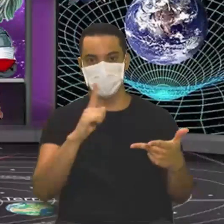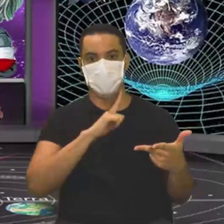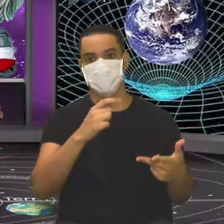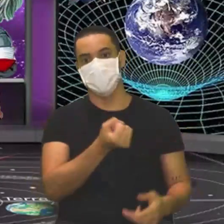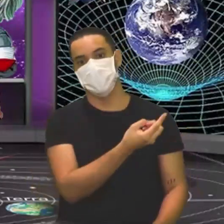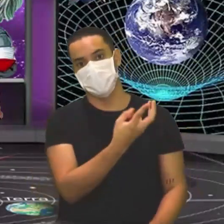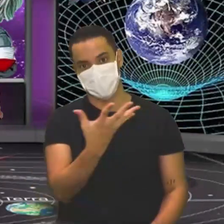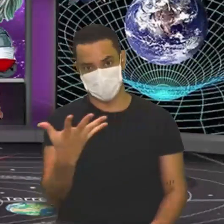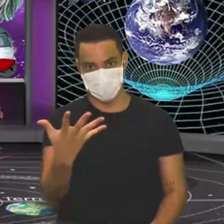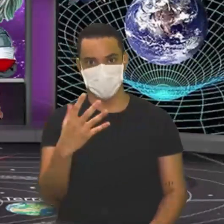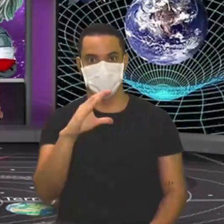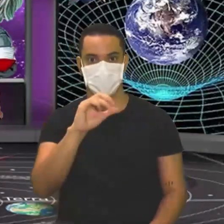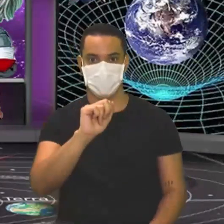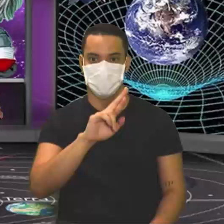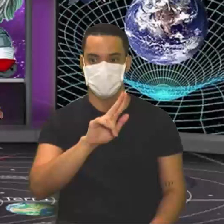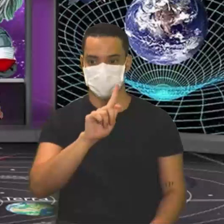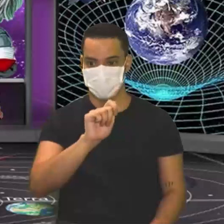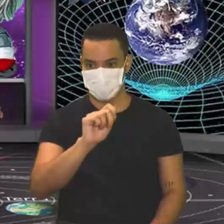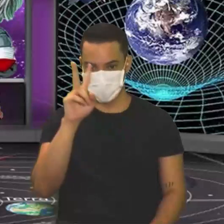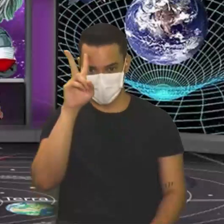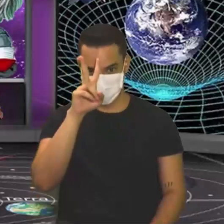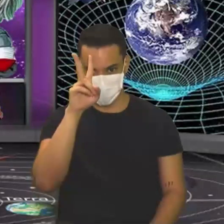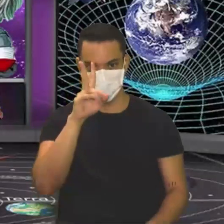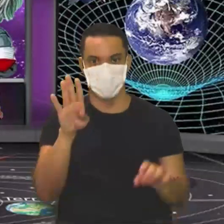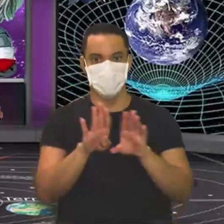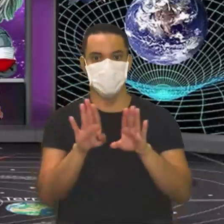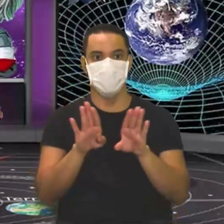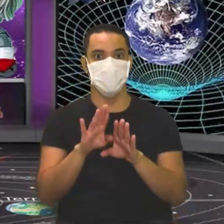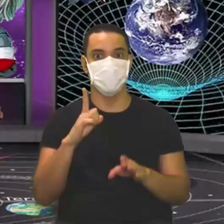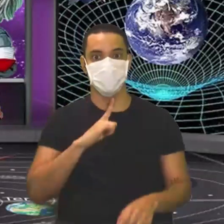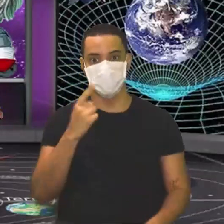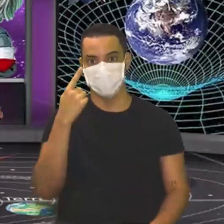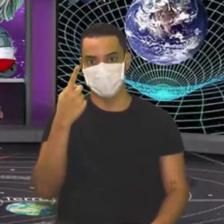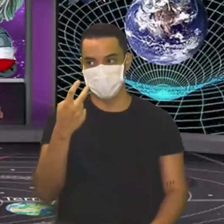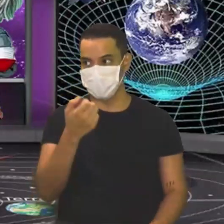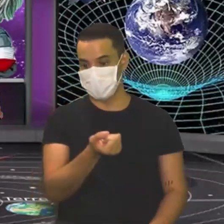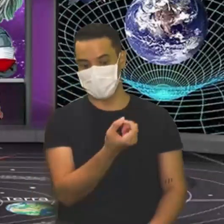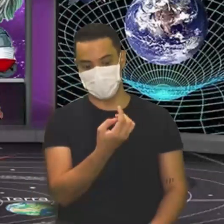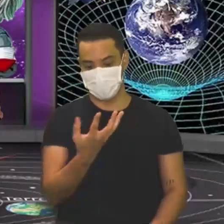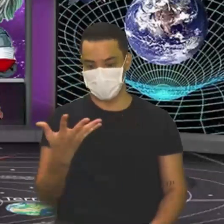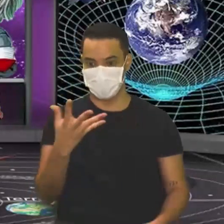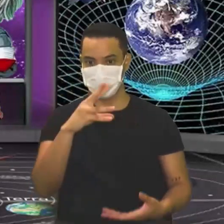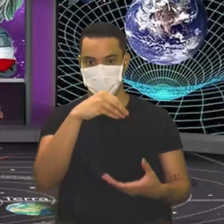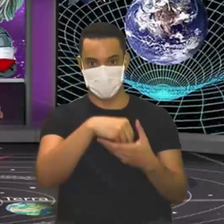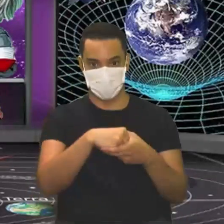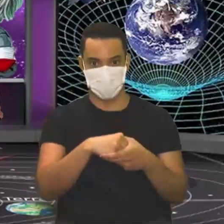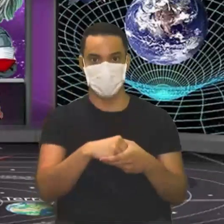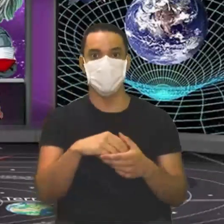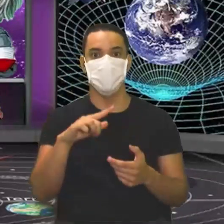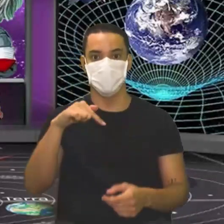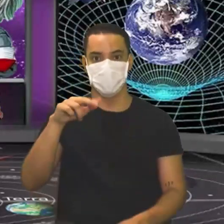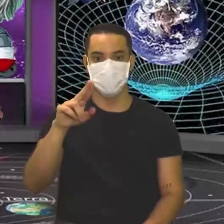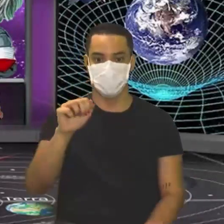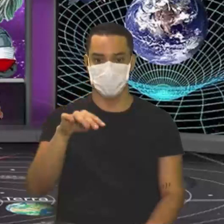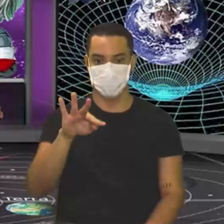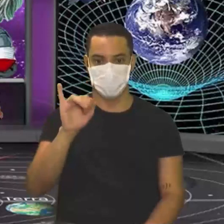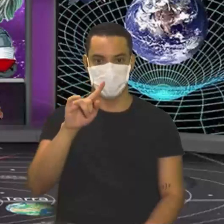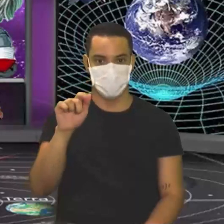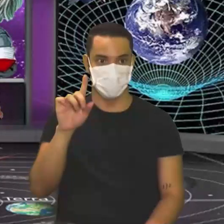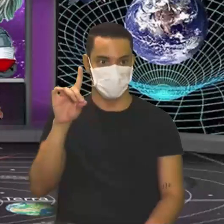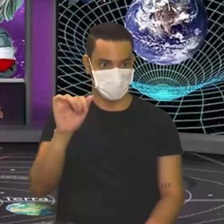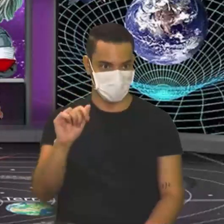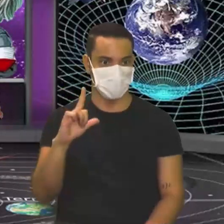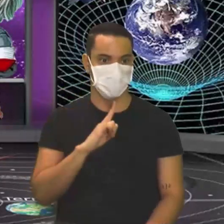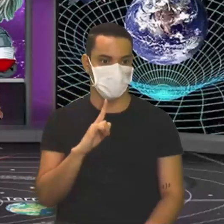de carga, certo? Nós vimos que essa quantidade de carga, ela é quantizada e ela tem